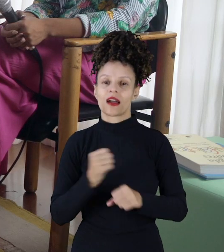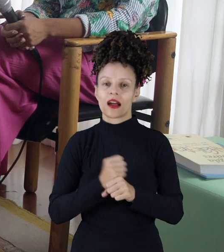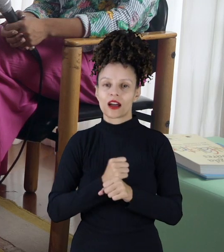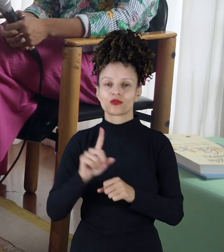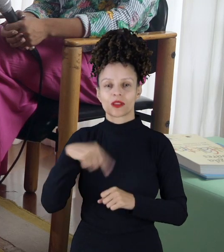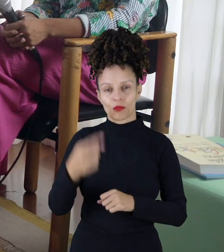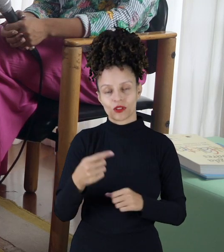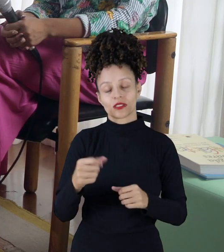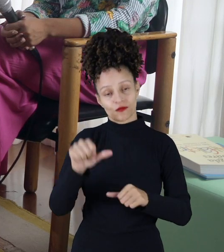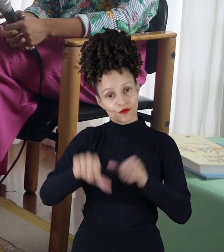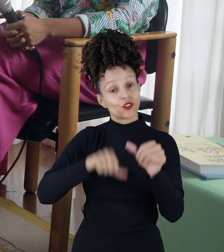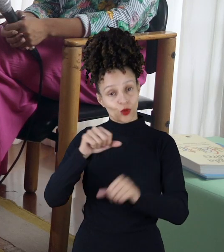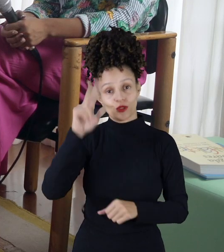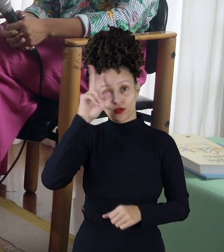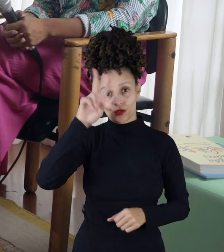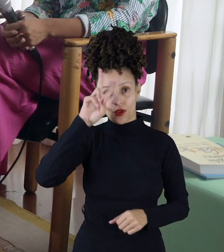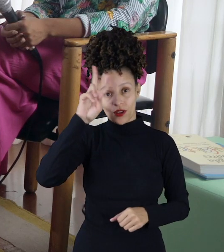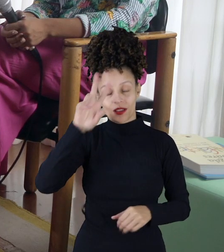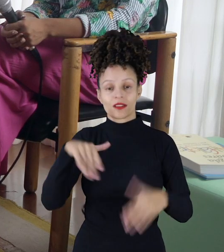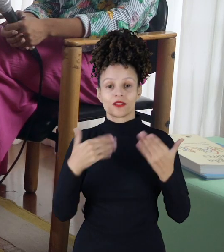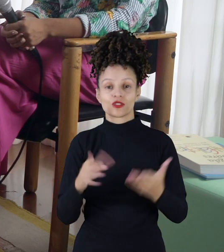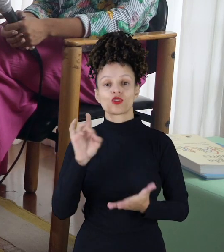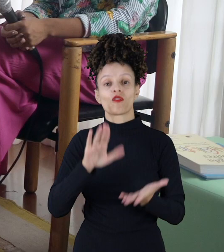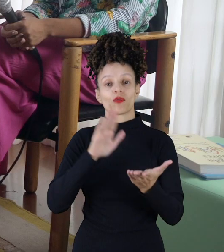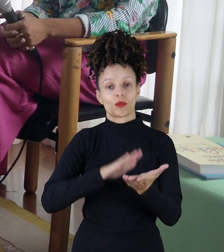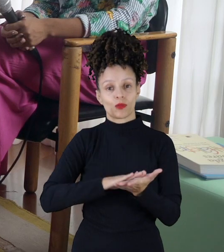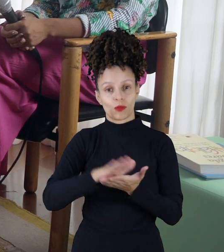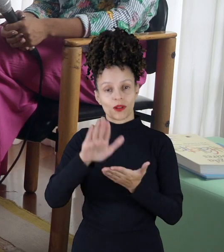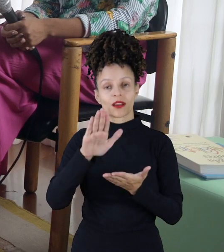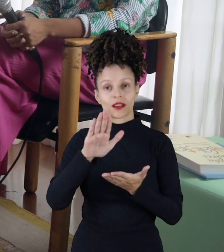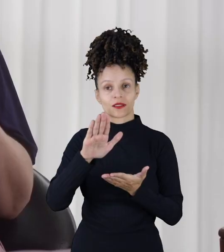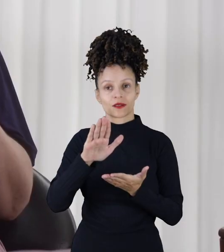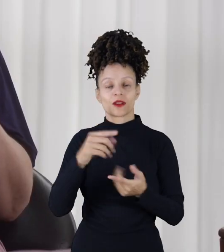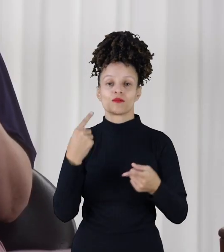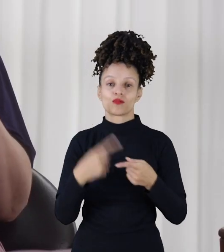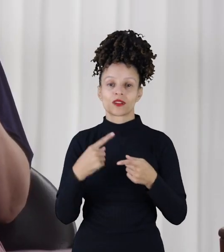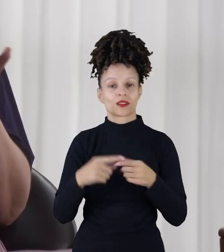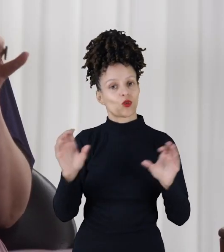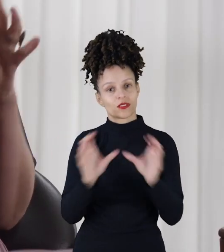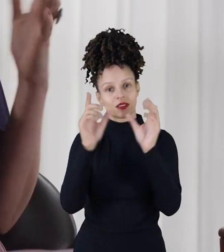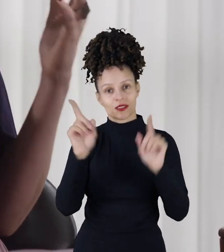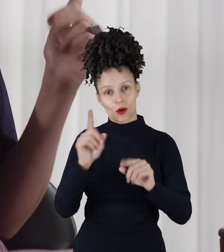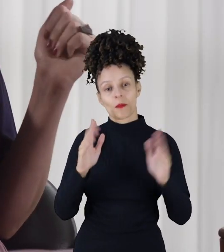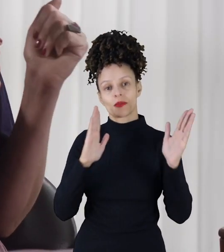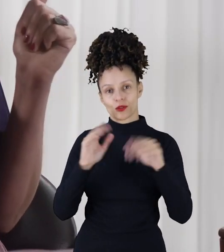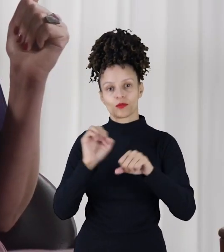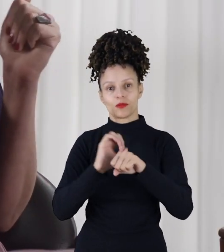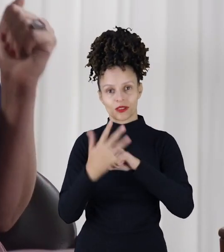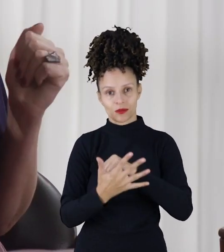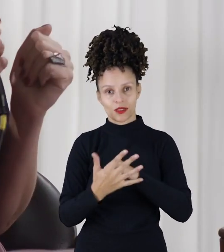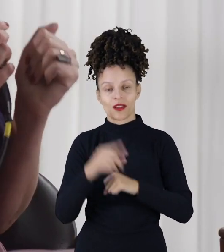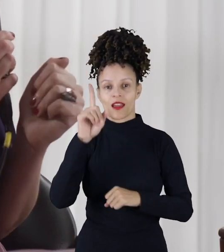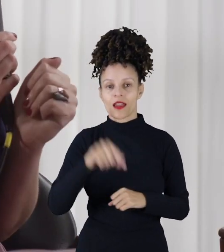sementinha. Depois de muitos anos ela virou uma história e ela só foi publicada por não